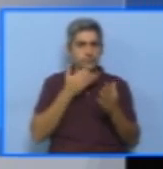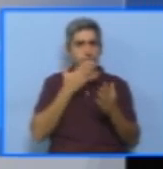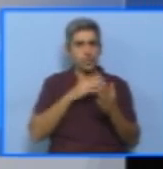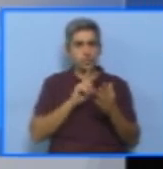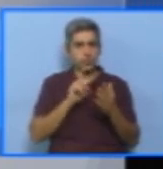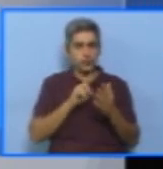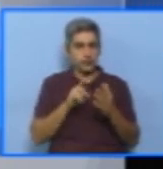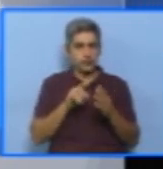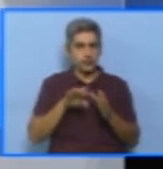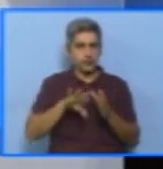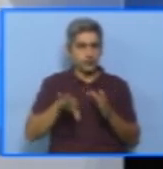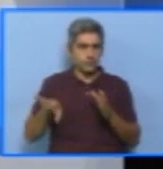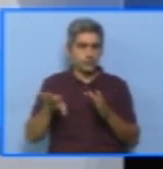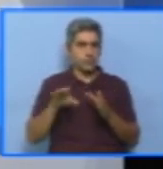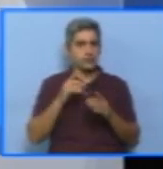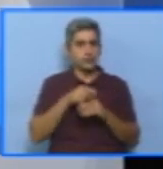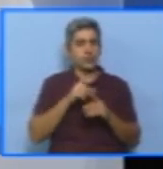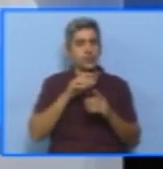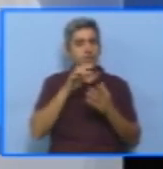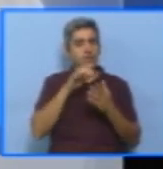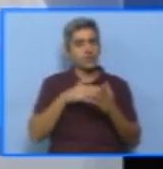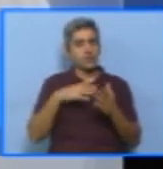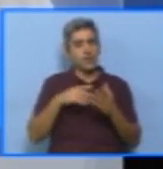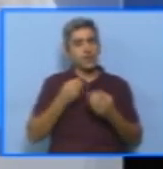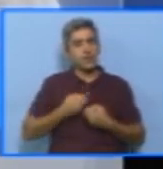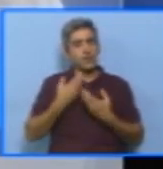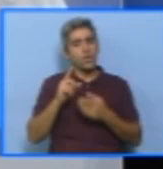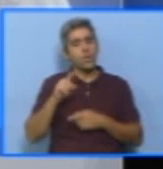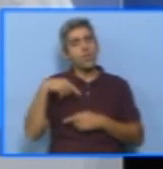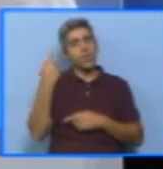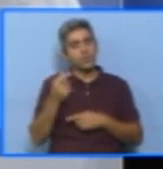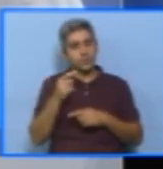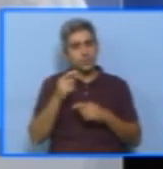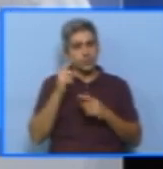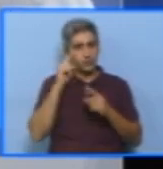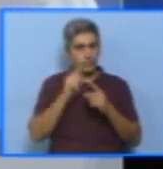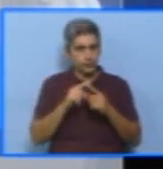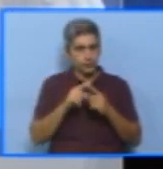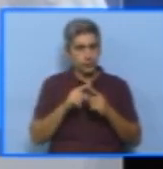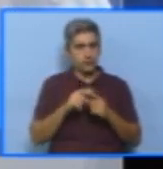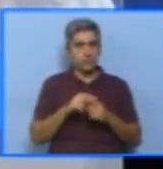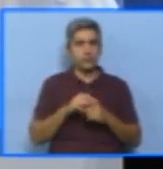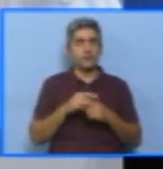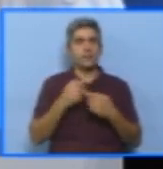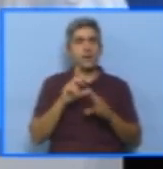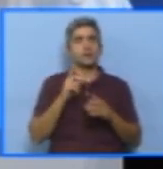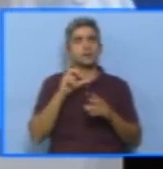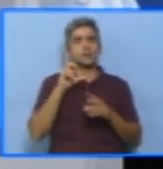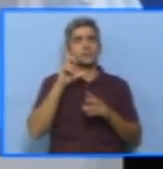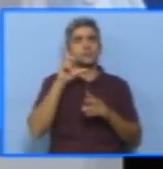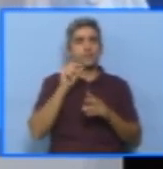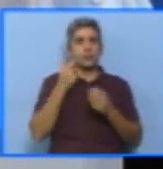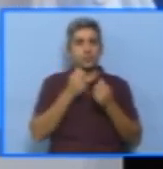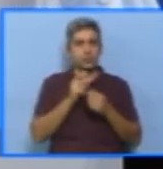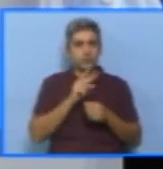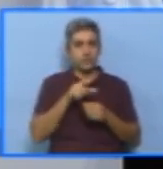para ler o texto, porque o texto pretende transmitir outra mensagem. Mas também não escondo